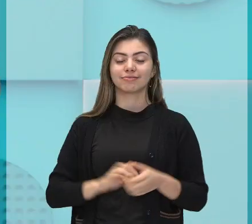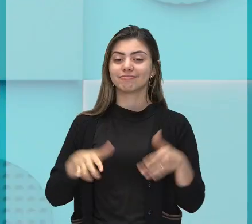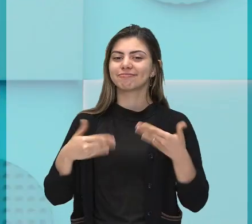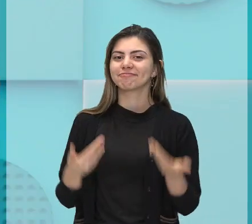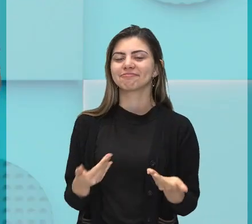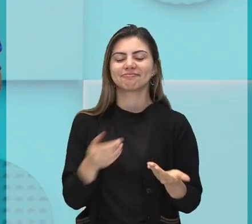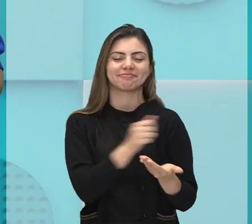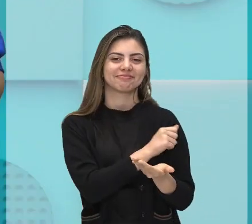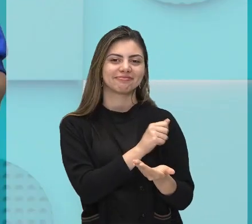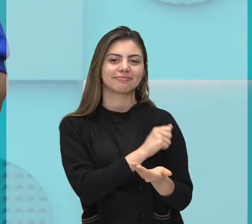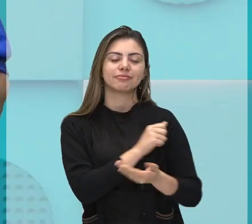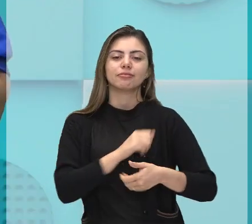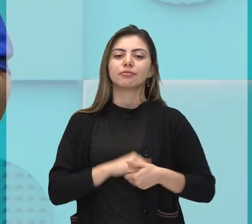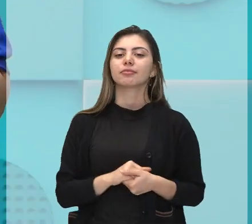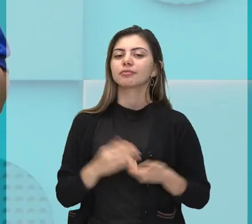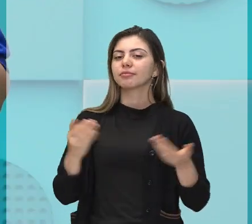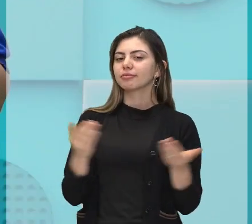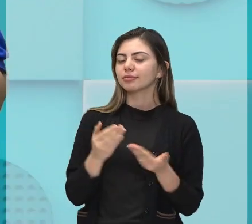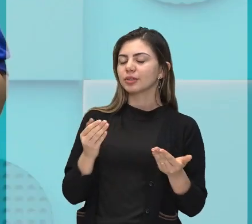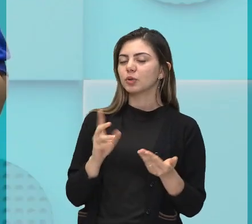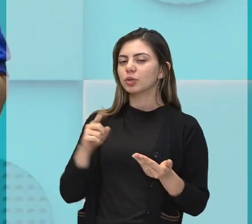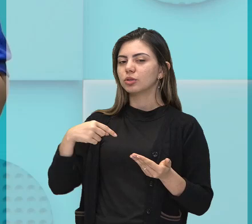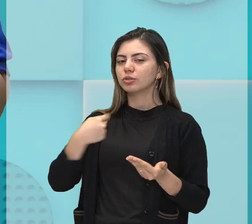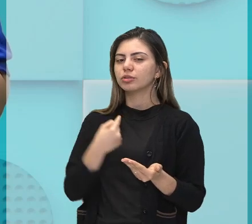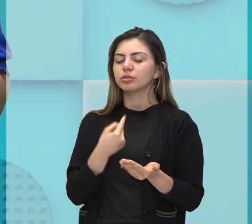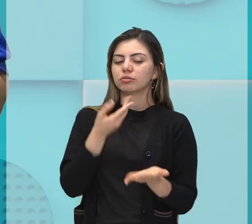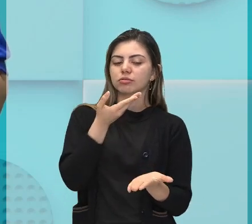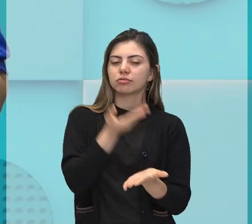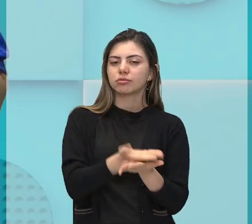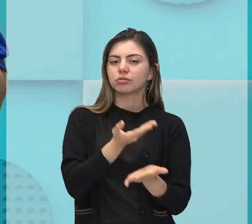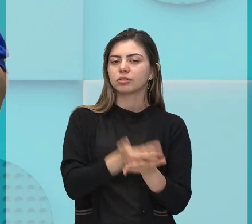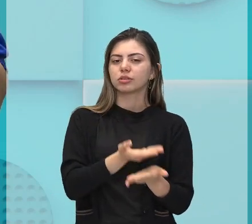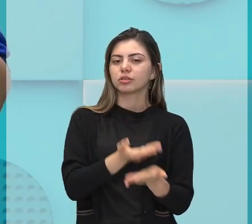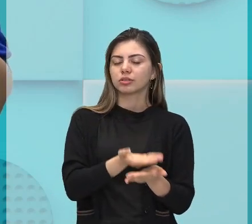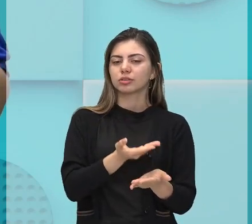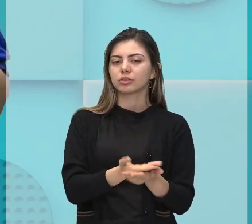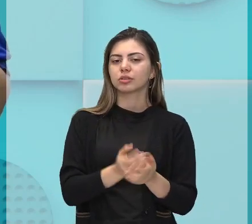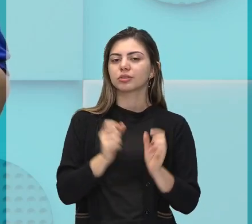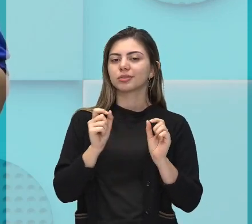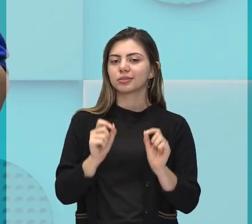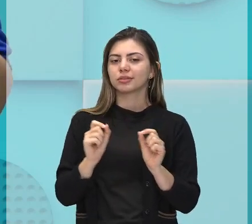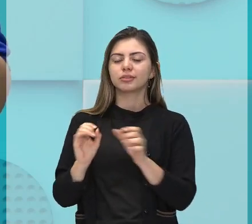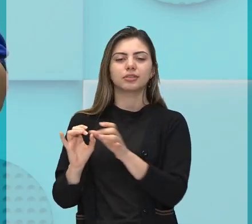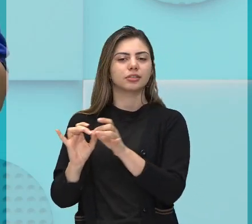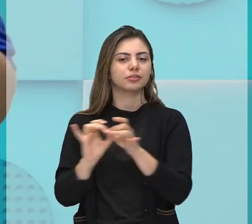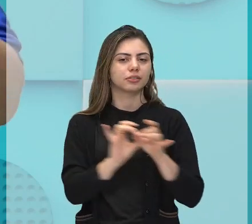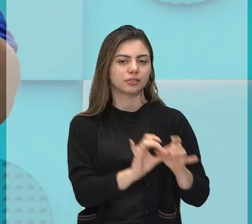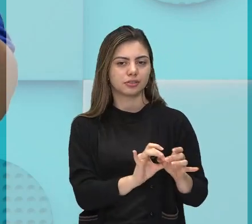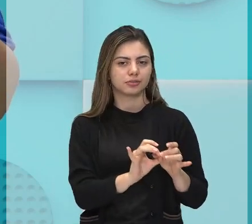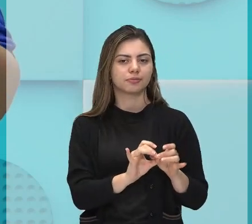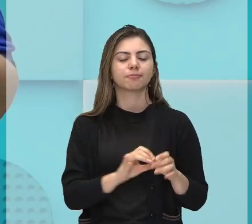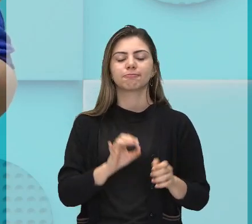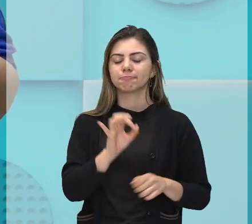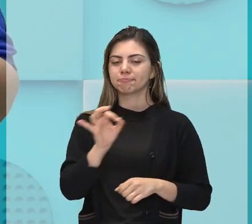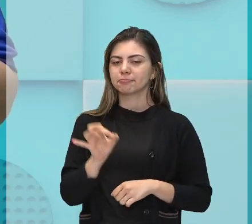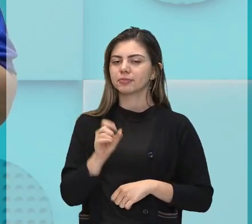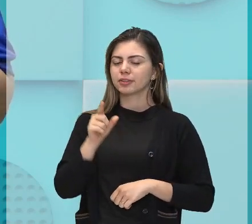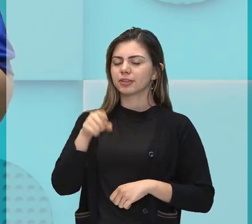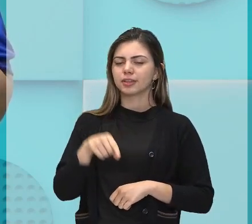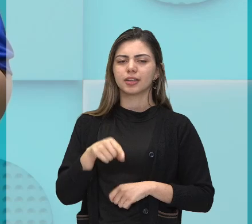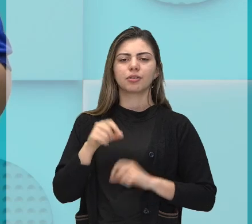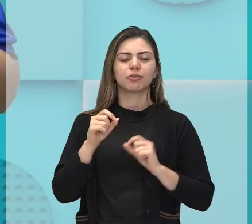Então, turmas, hoje nós vamos desenvolver a coesão, que é esse